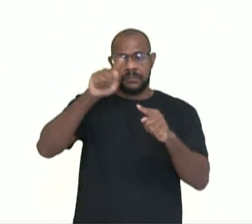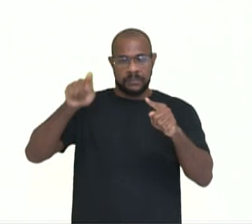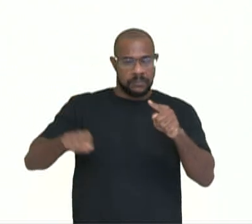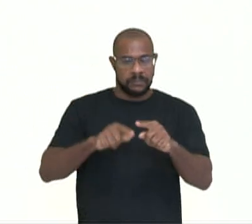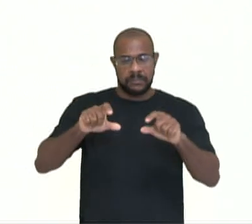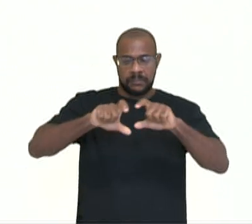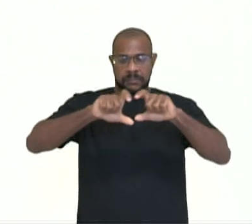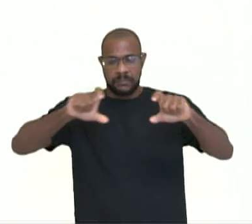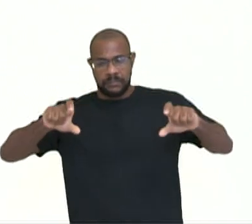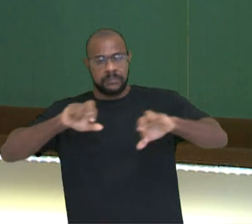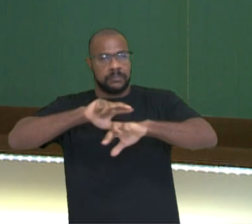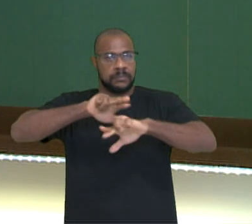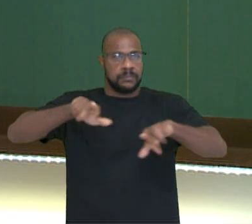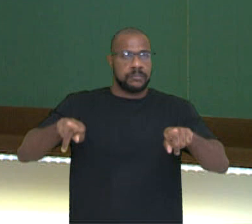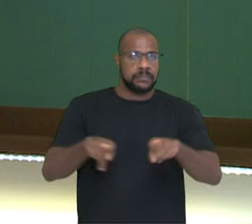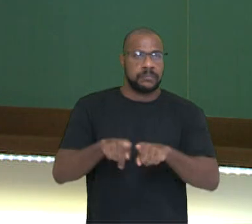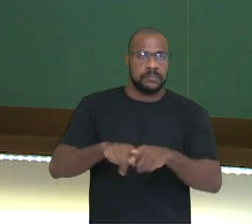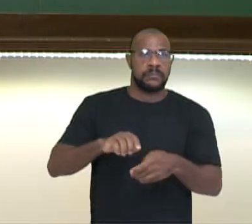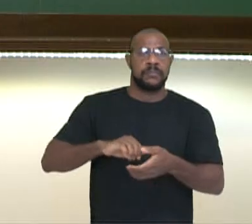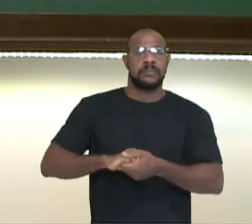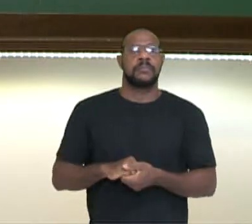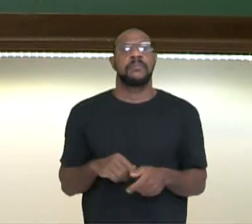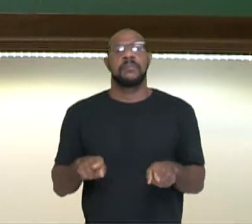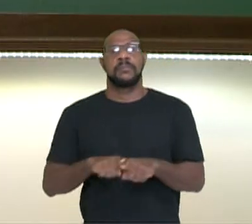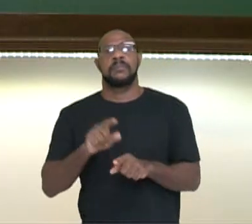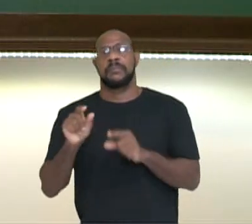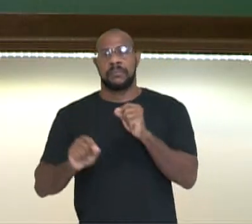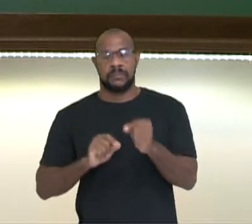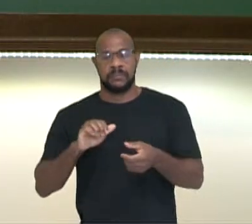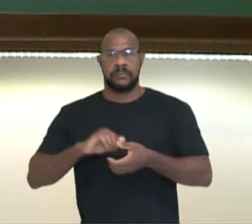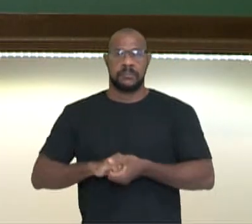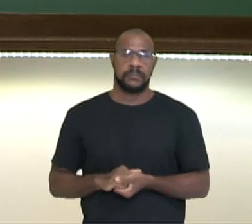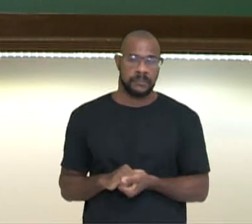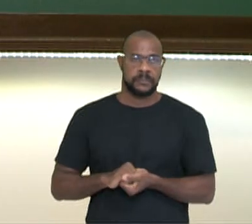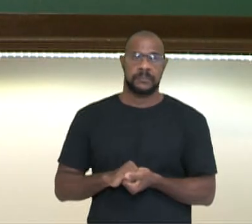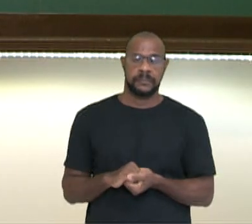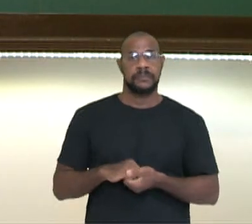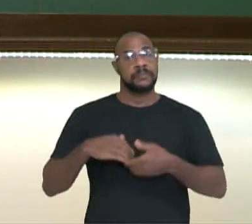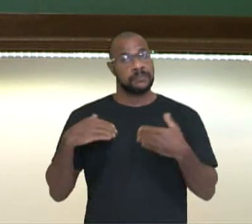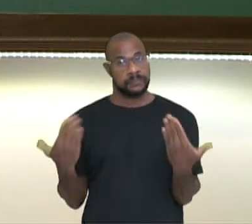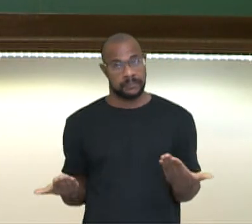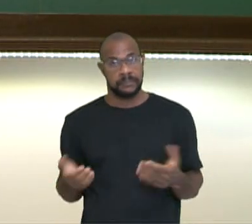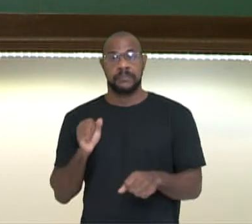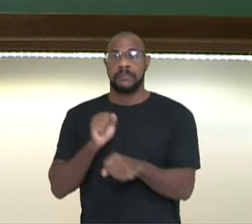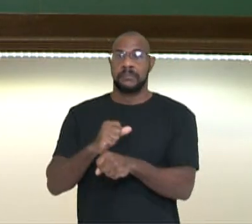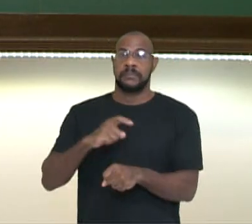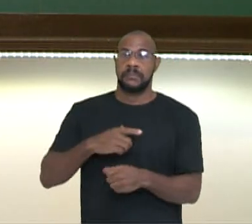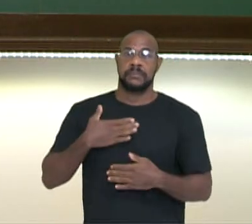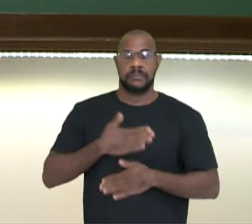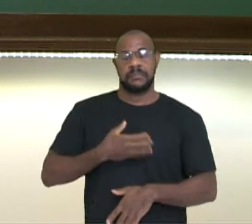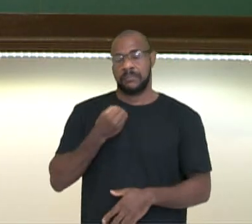para arcos e a primeira determinação de um ângulo. Espero que vocês